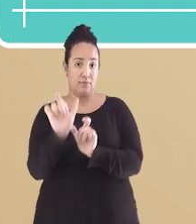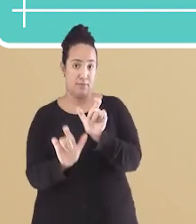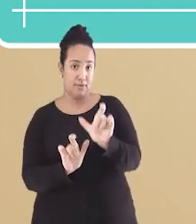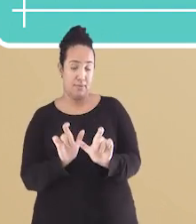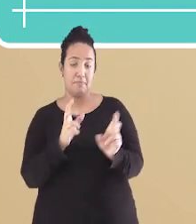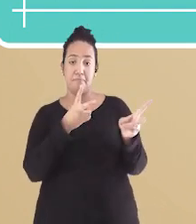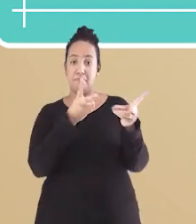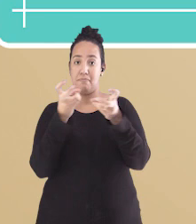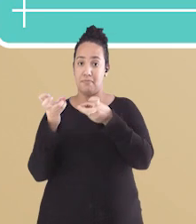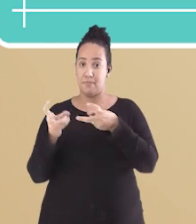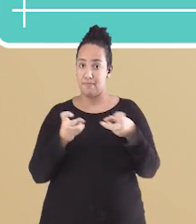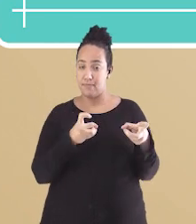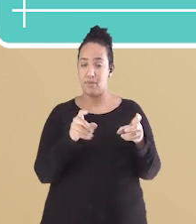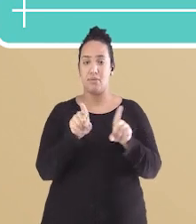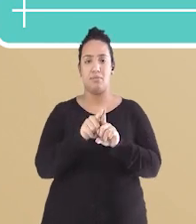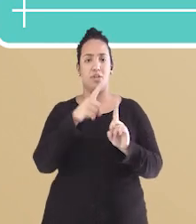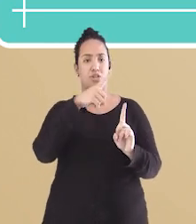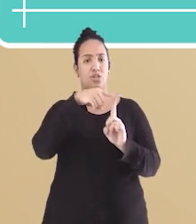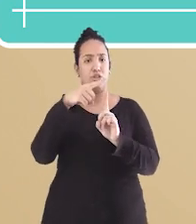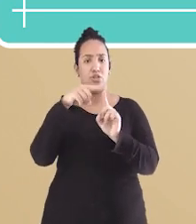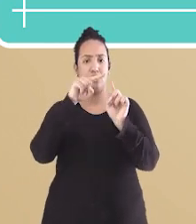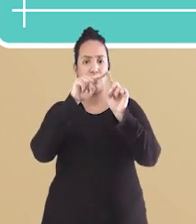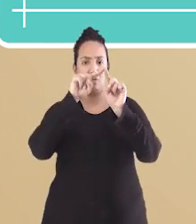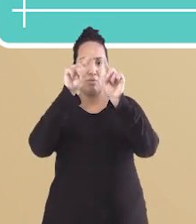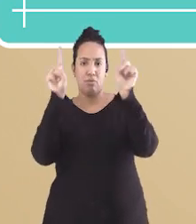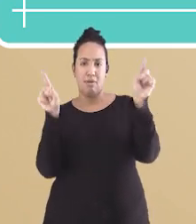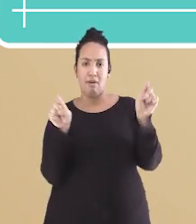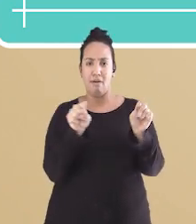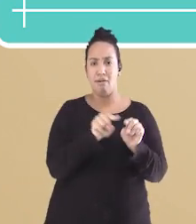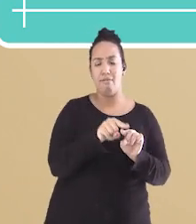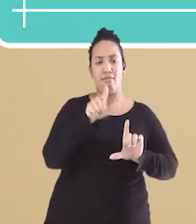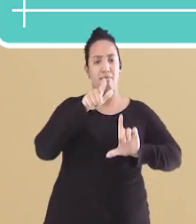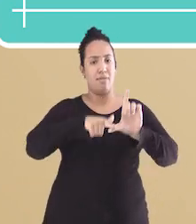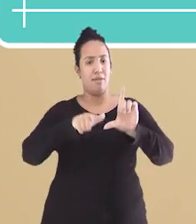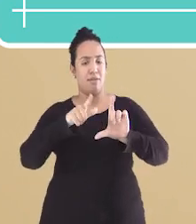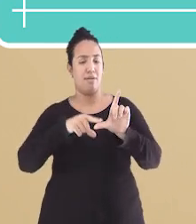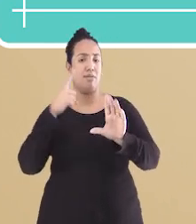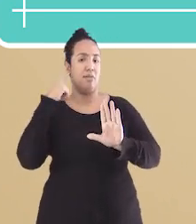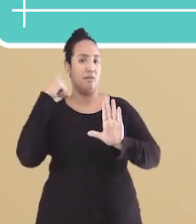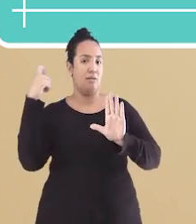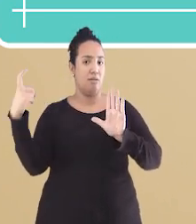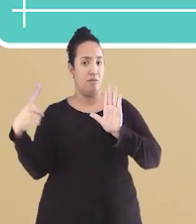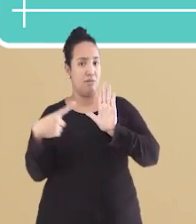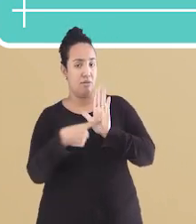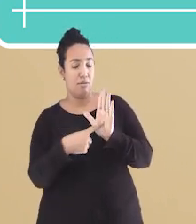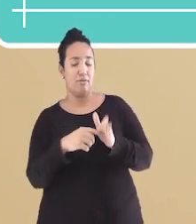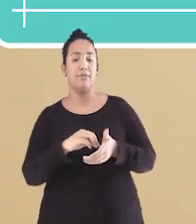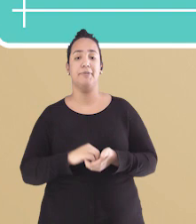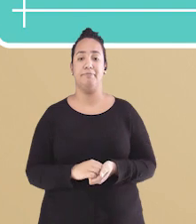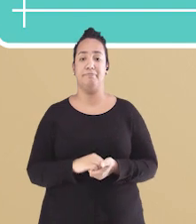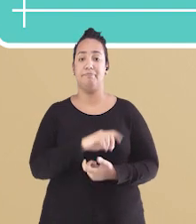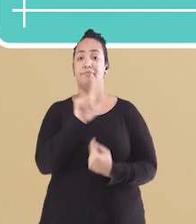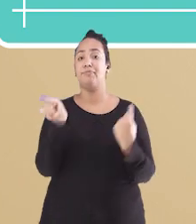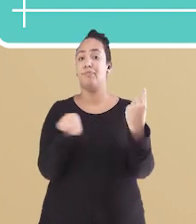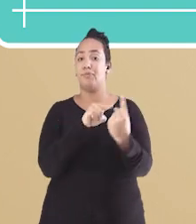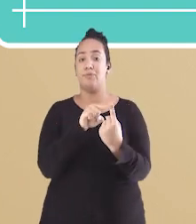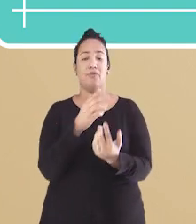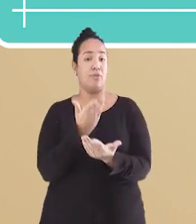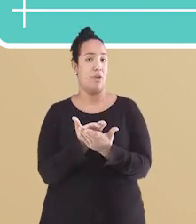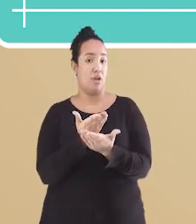recursos gráficos, tipos de balões, de letras, onomatopeias. Os objetivos